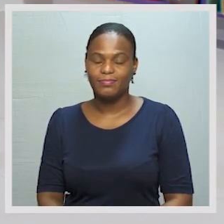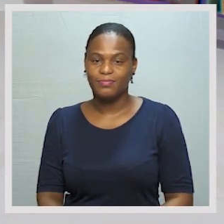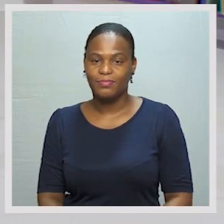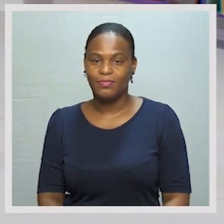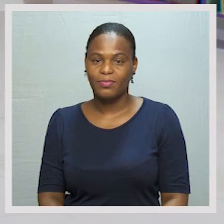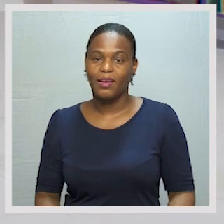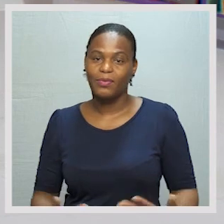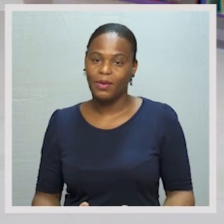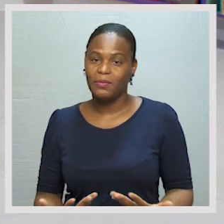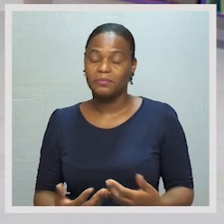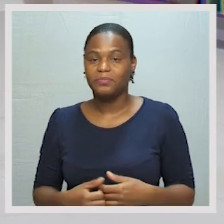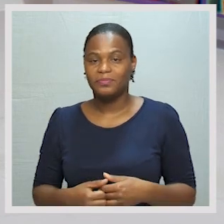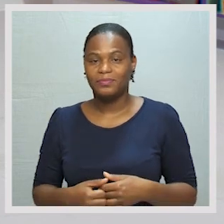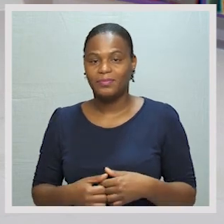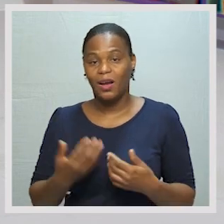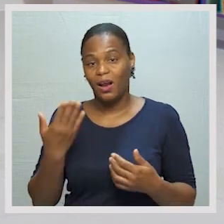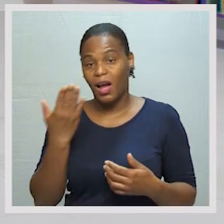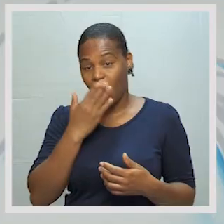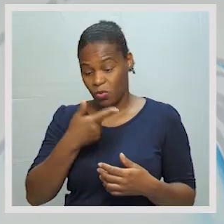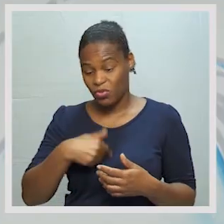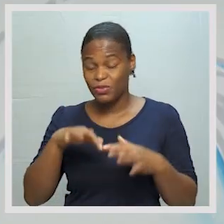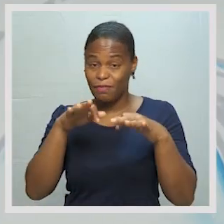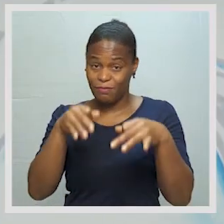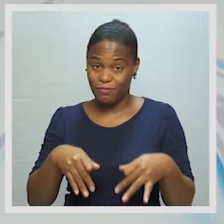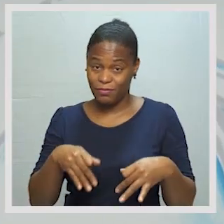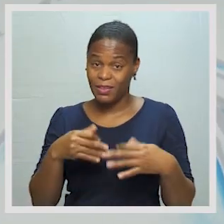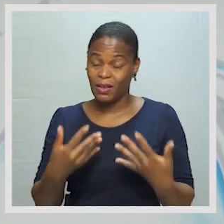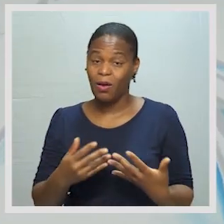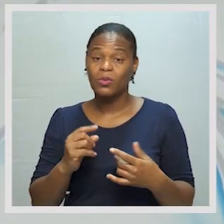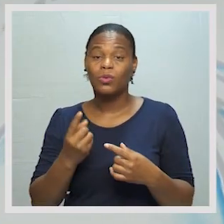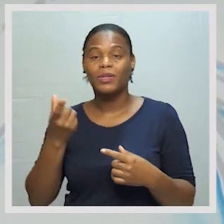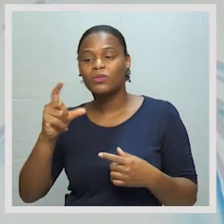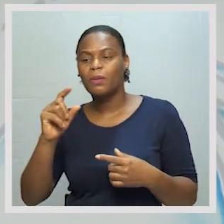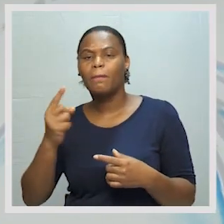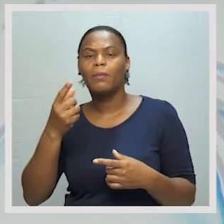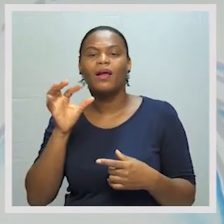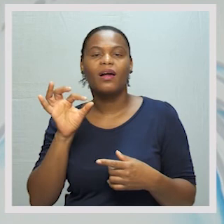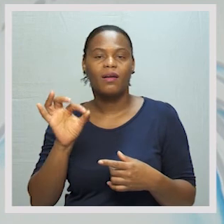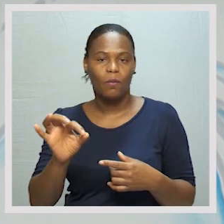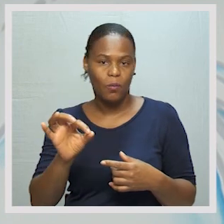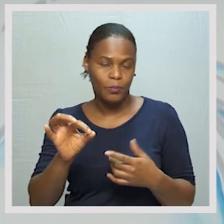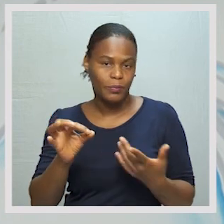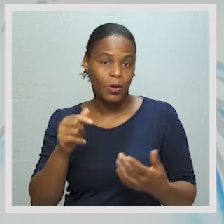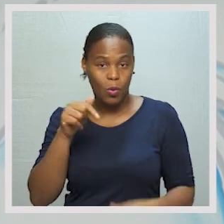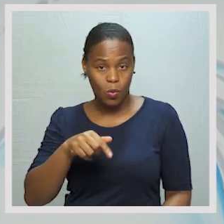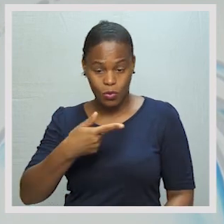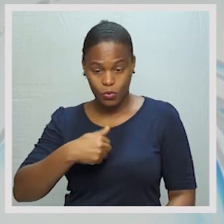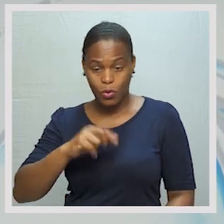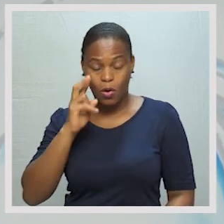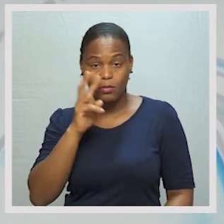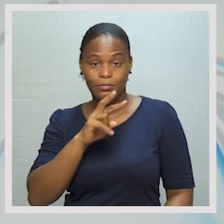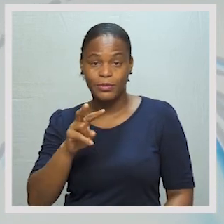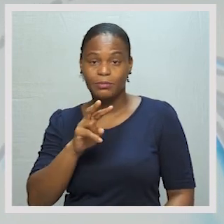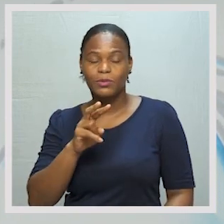Então, chegamos ao fim de mais uma aula sobre equações do primeiro grau. Hoje nós